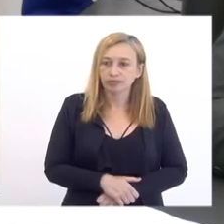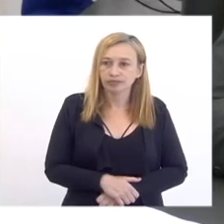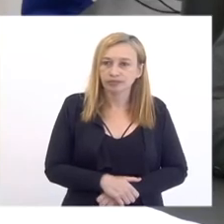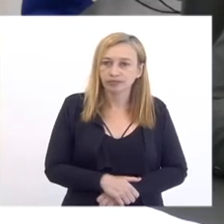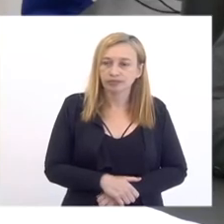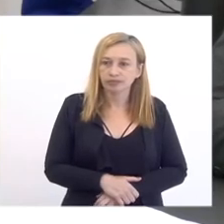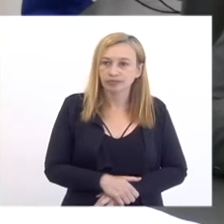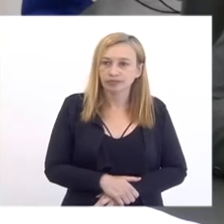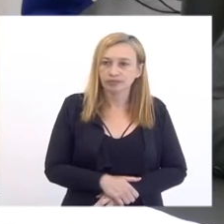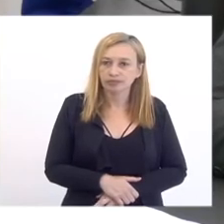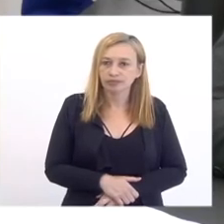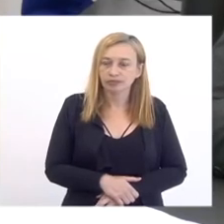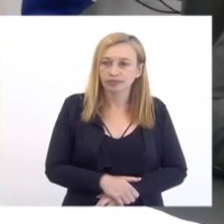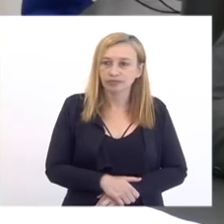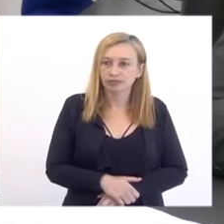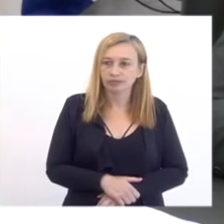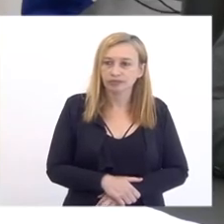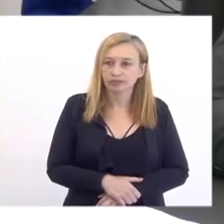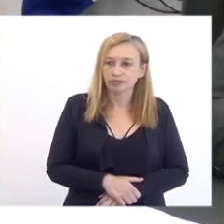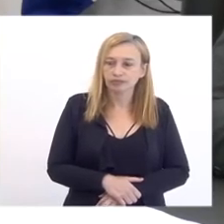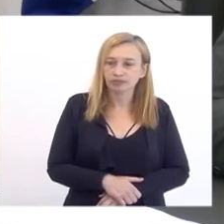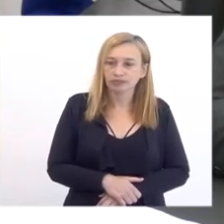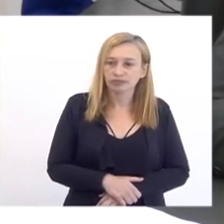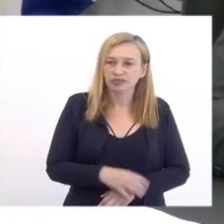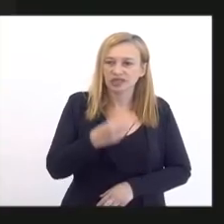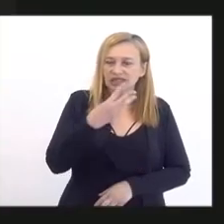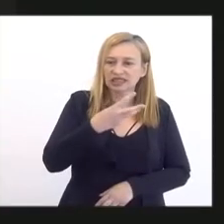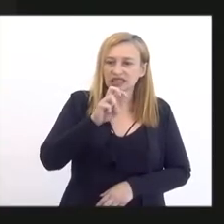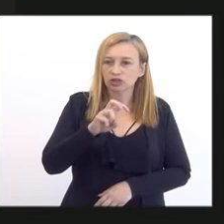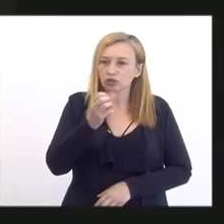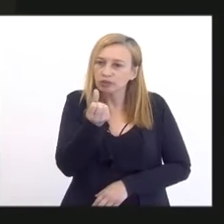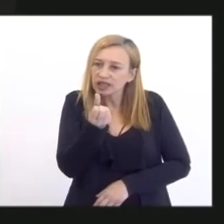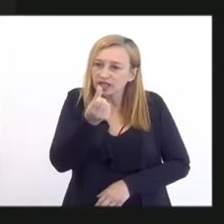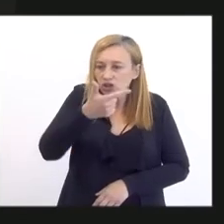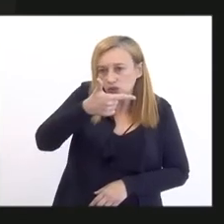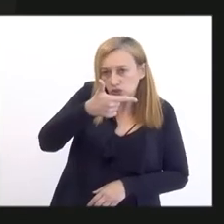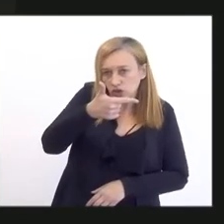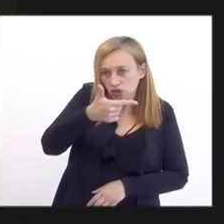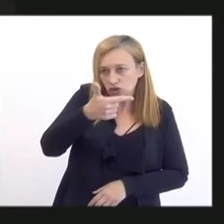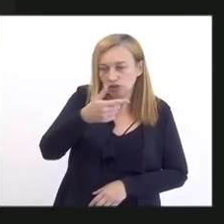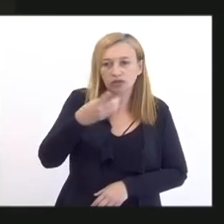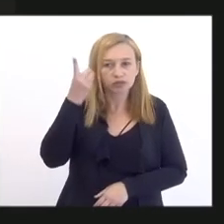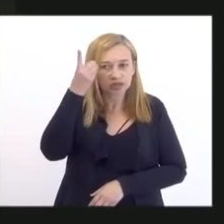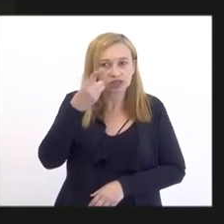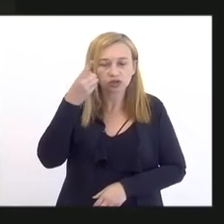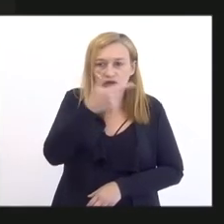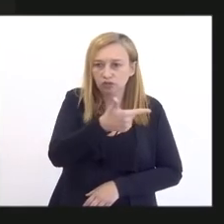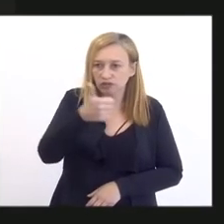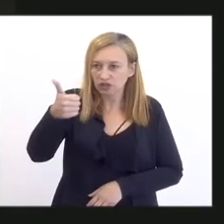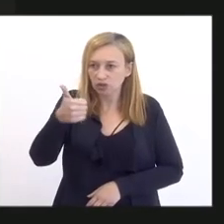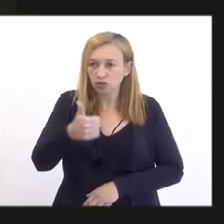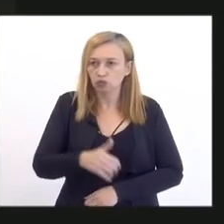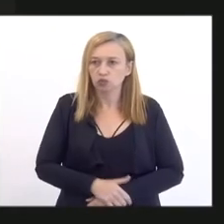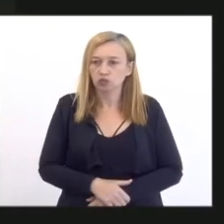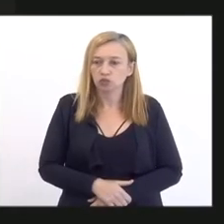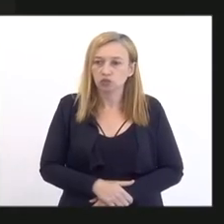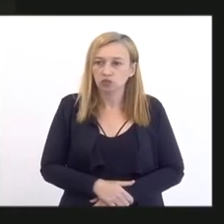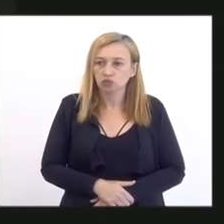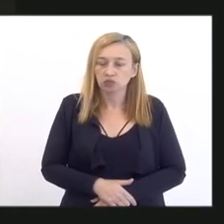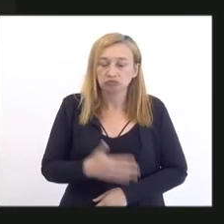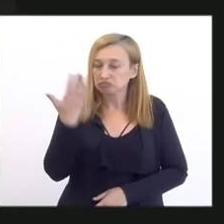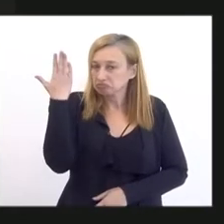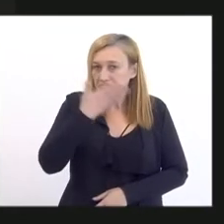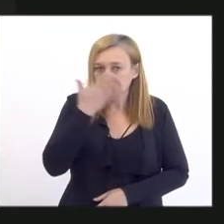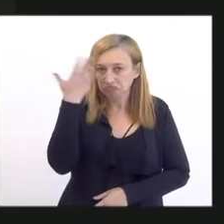Acesso do advogado. É o 3562, deputado, de 2021. Não vejo óbice. Alguém vê